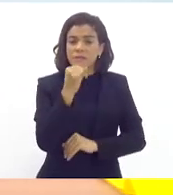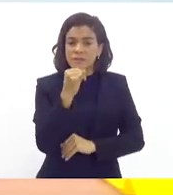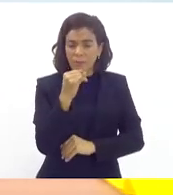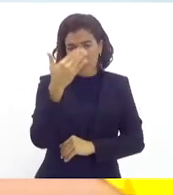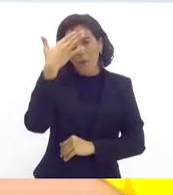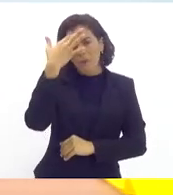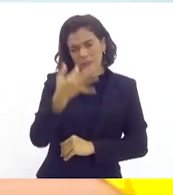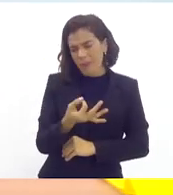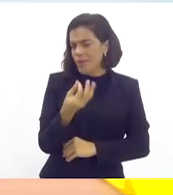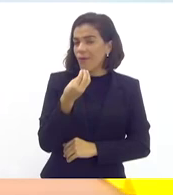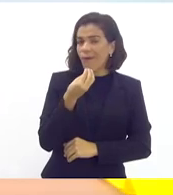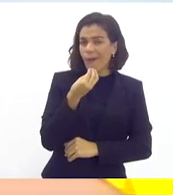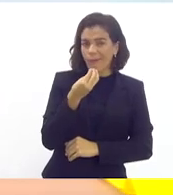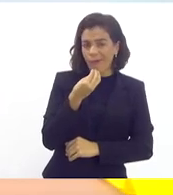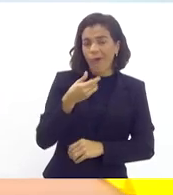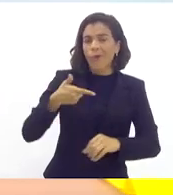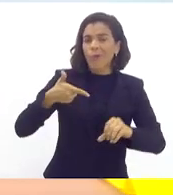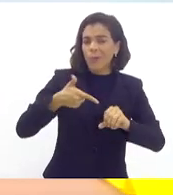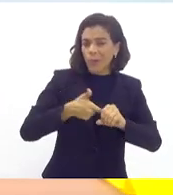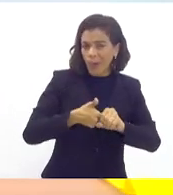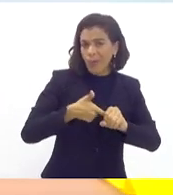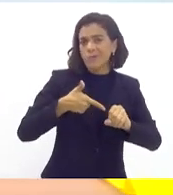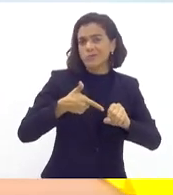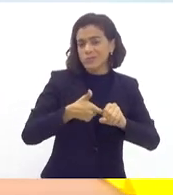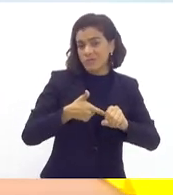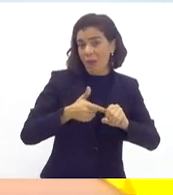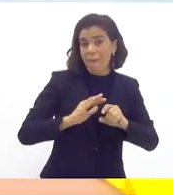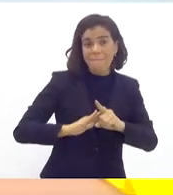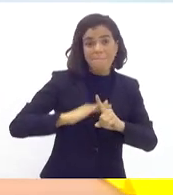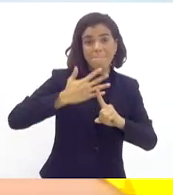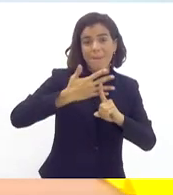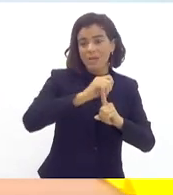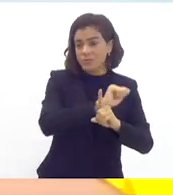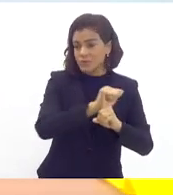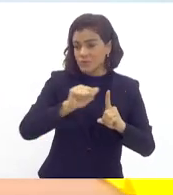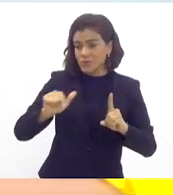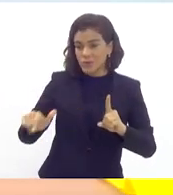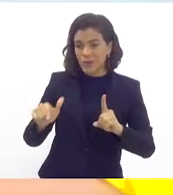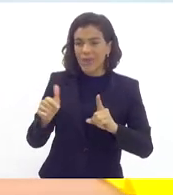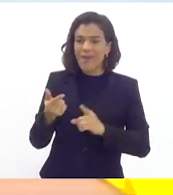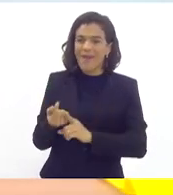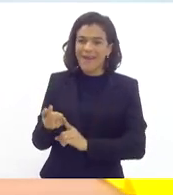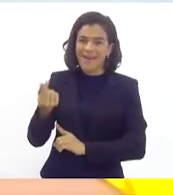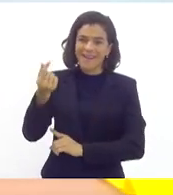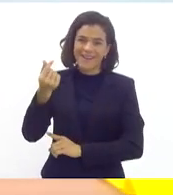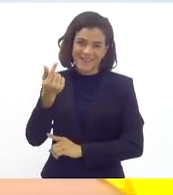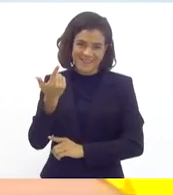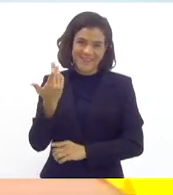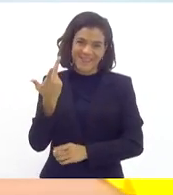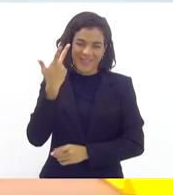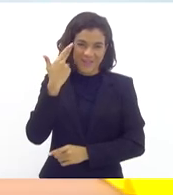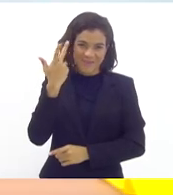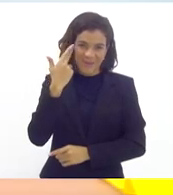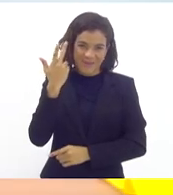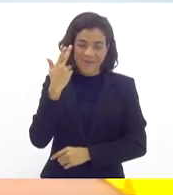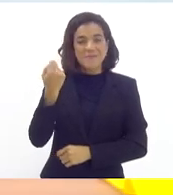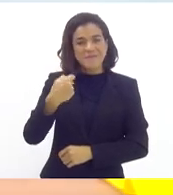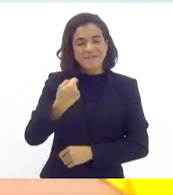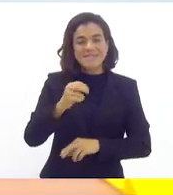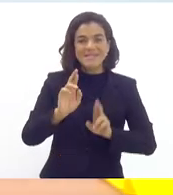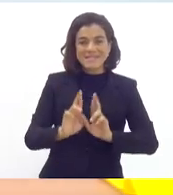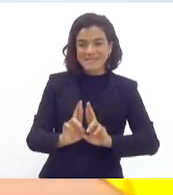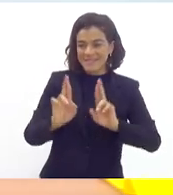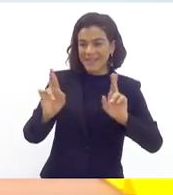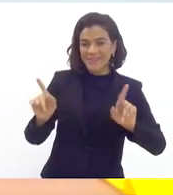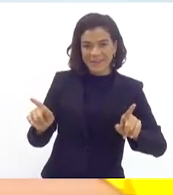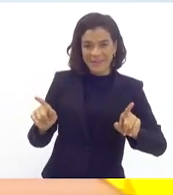que combustíveis vão arrecadar mais do que a alíquota normal, porque vai ser uma alíquota por litro, e tem que ter o diferencial em